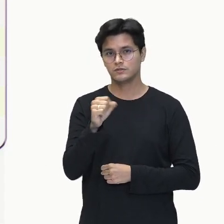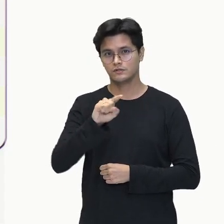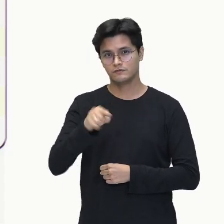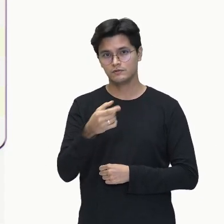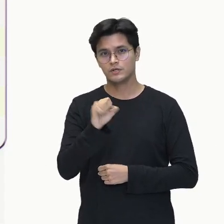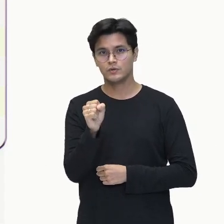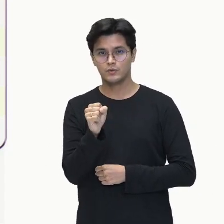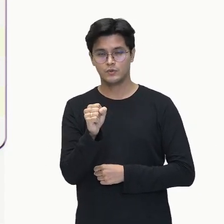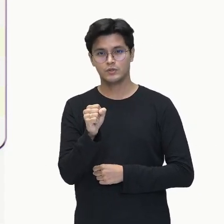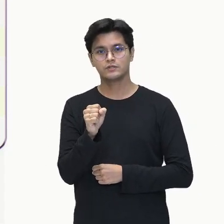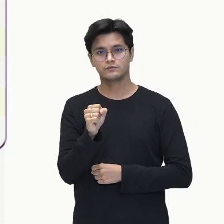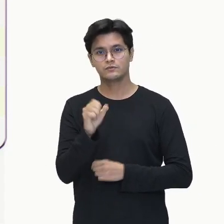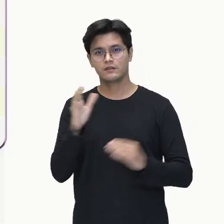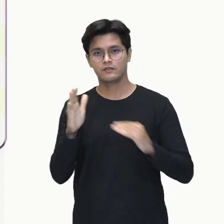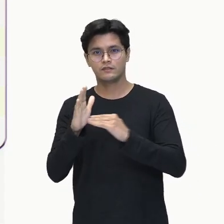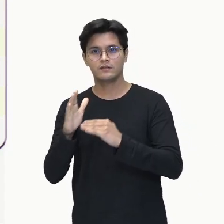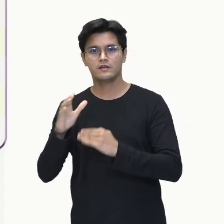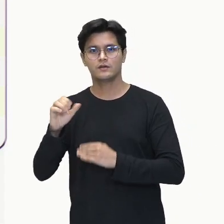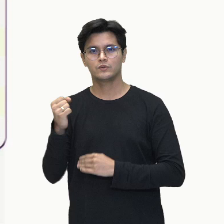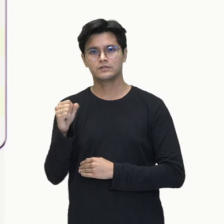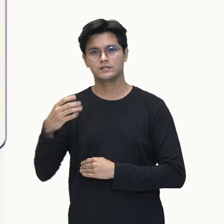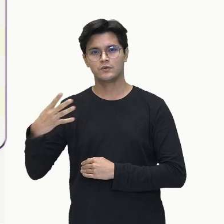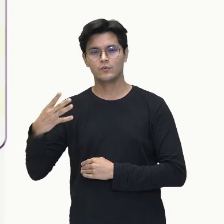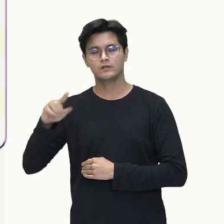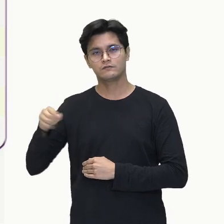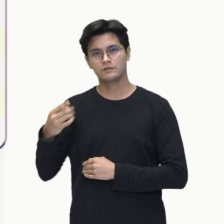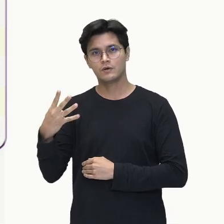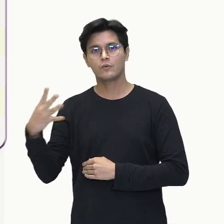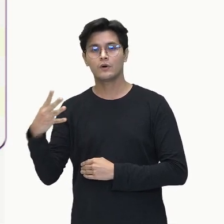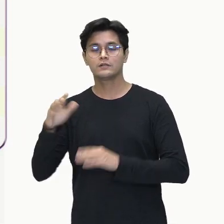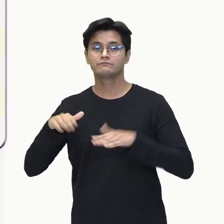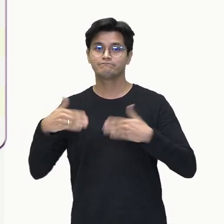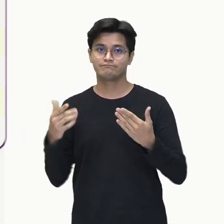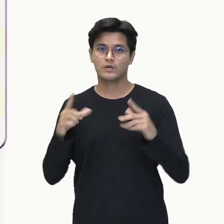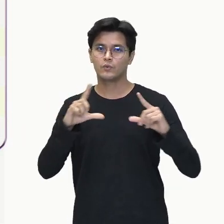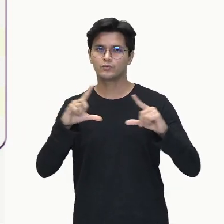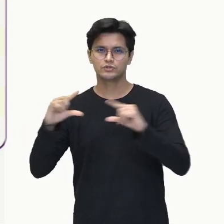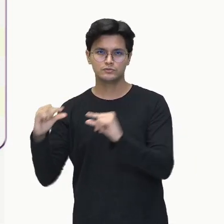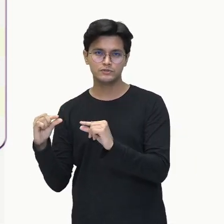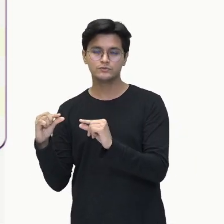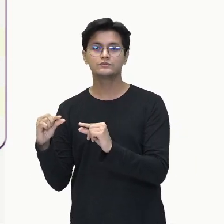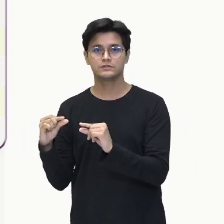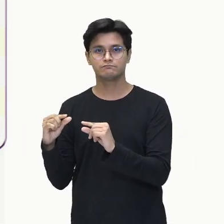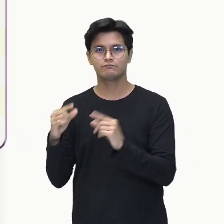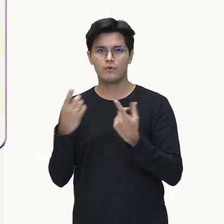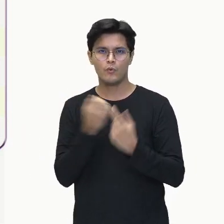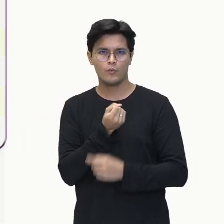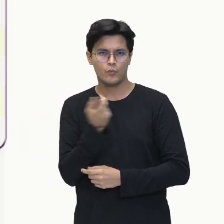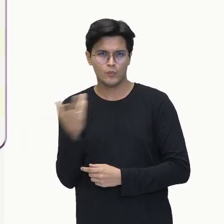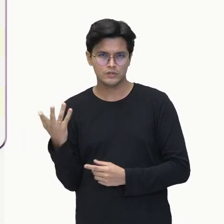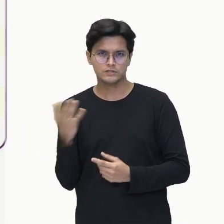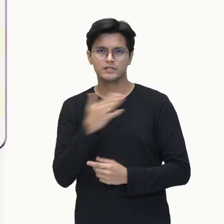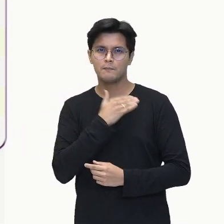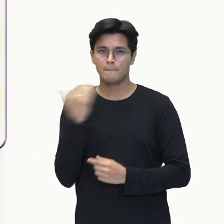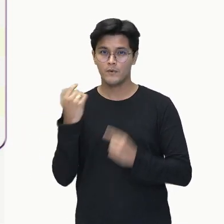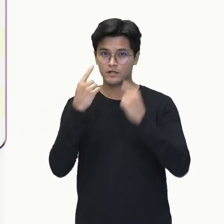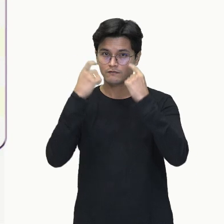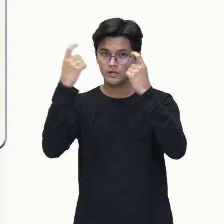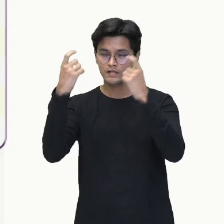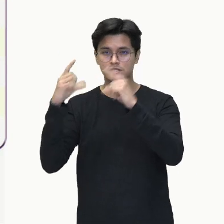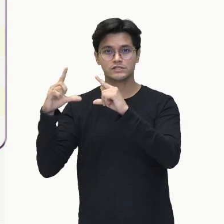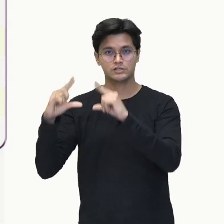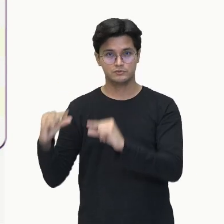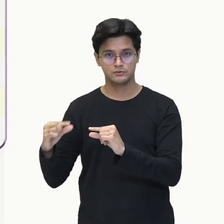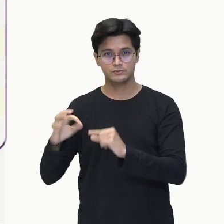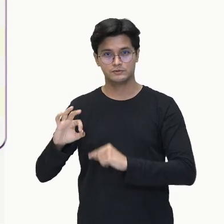84,4 em 2023. Houve aqui então um decréscimo, né? A violência diminuiu em número de mortes violentas